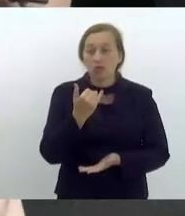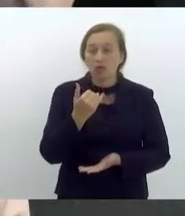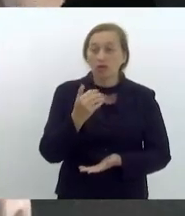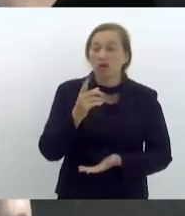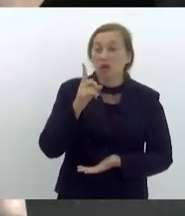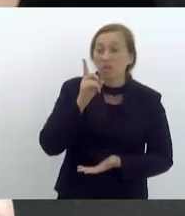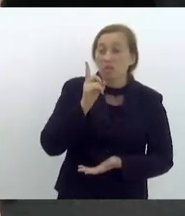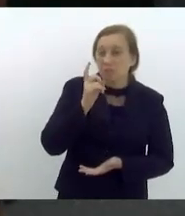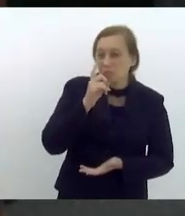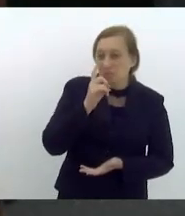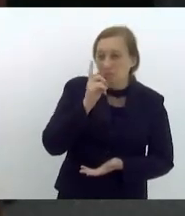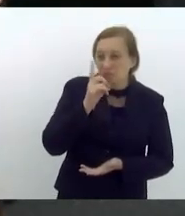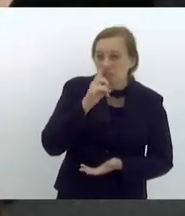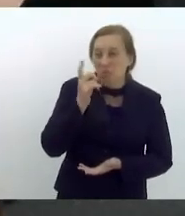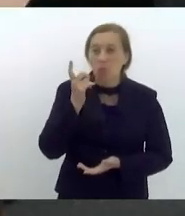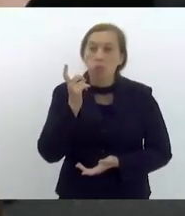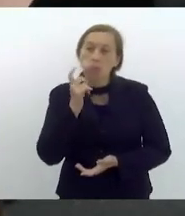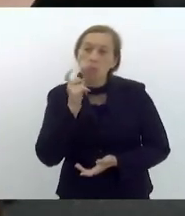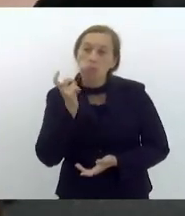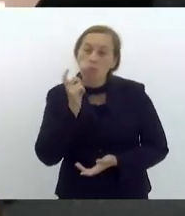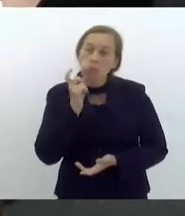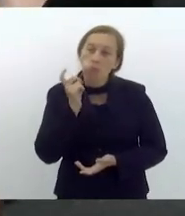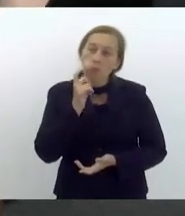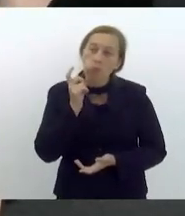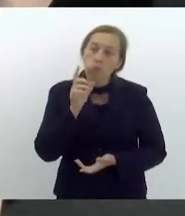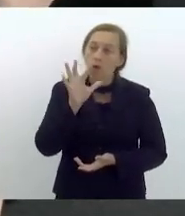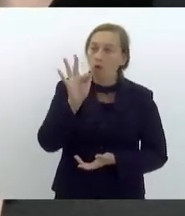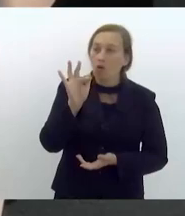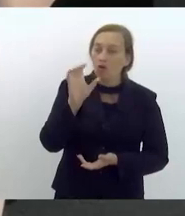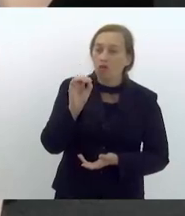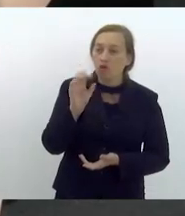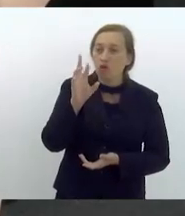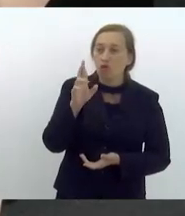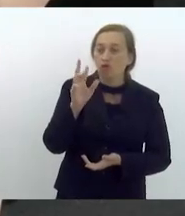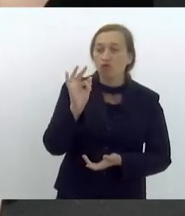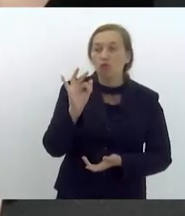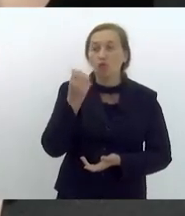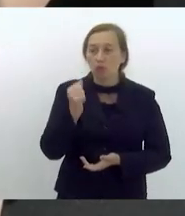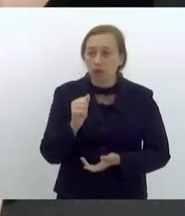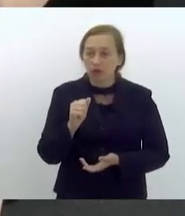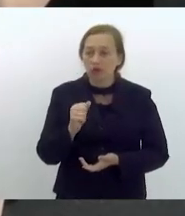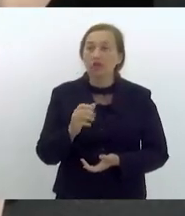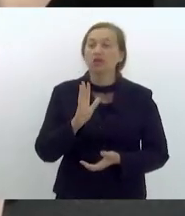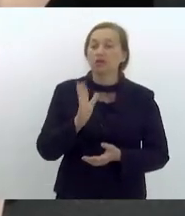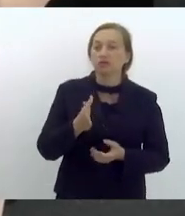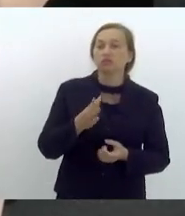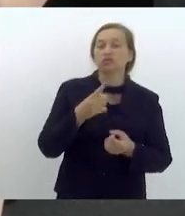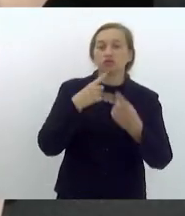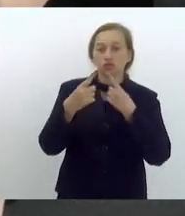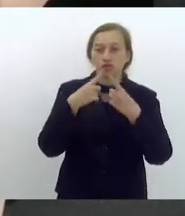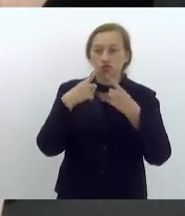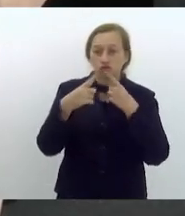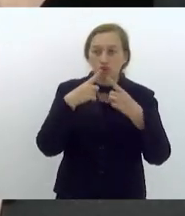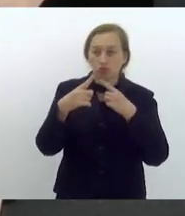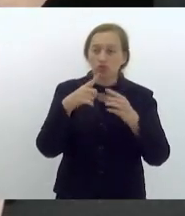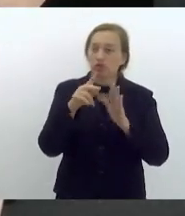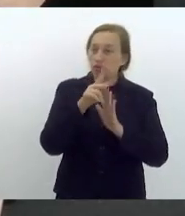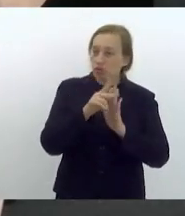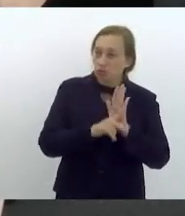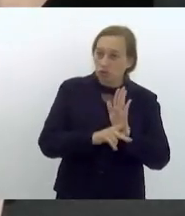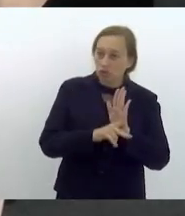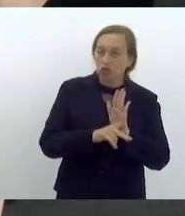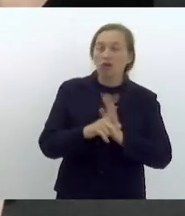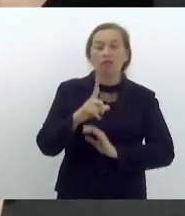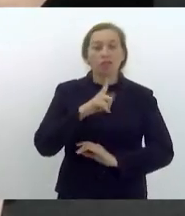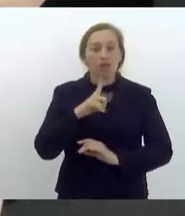nada disso traz de mil nutriente para nossas crianças esse projeto foi amplamente discutido no ano 2021 teve